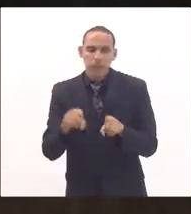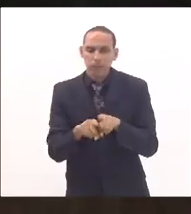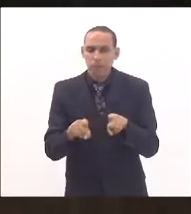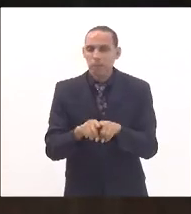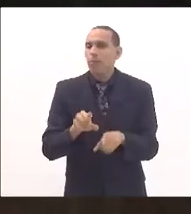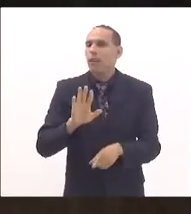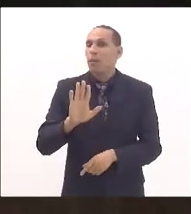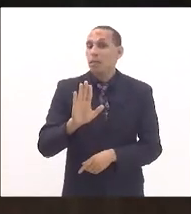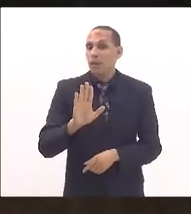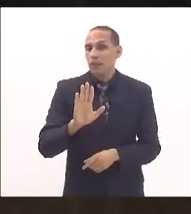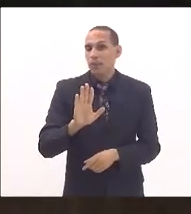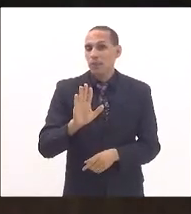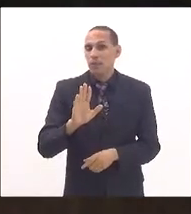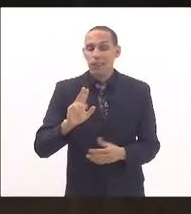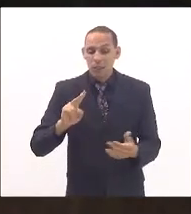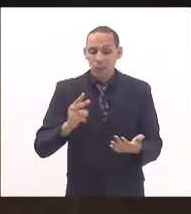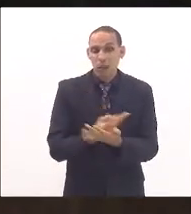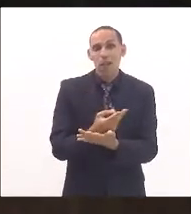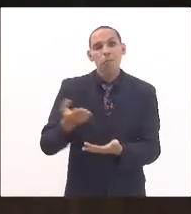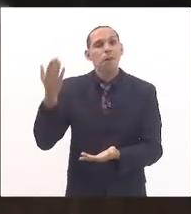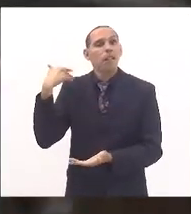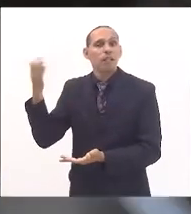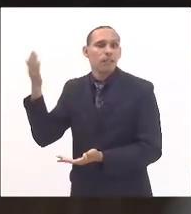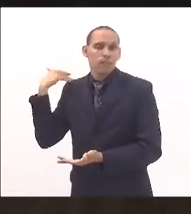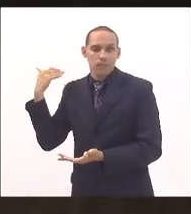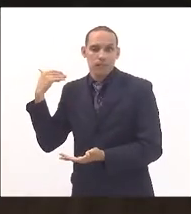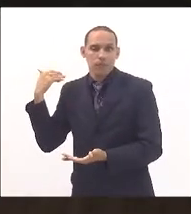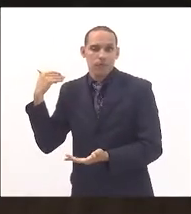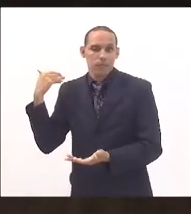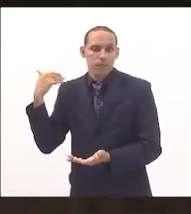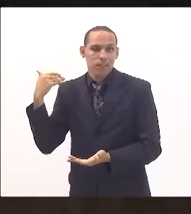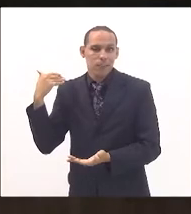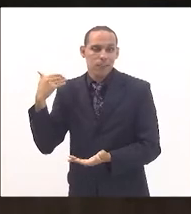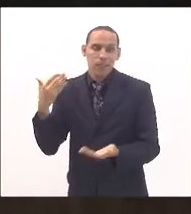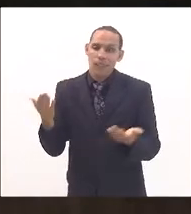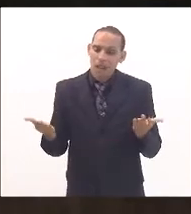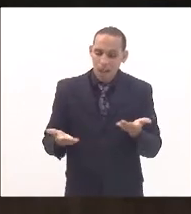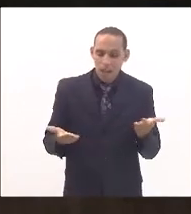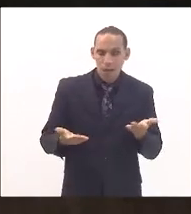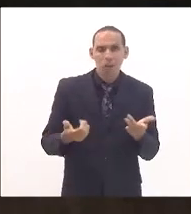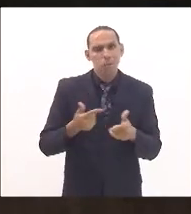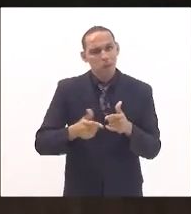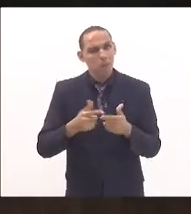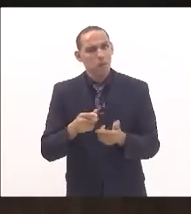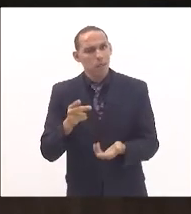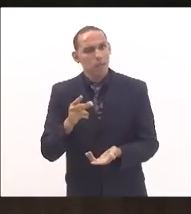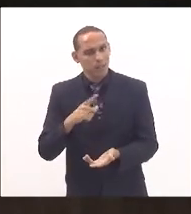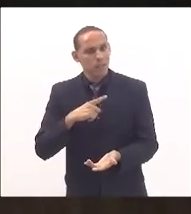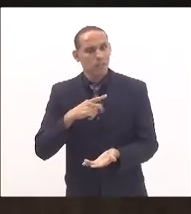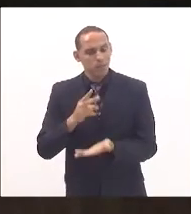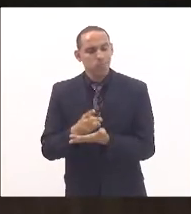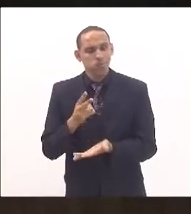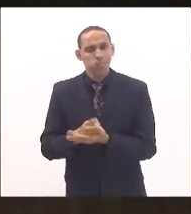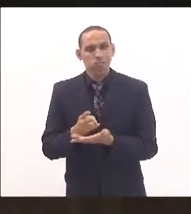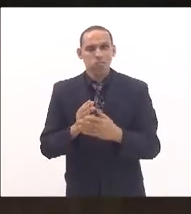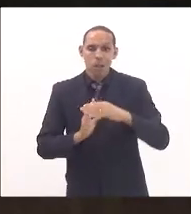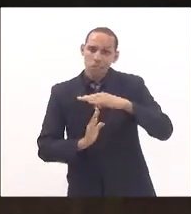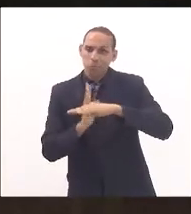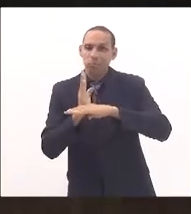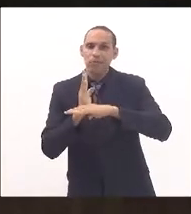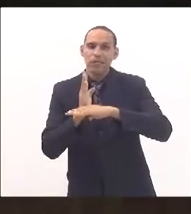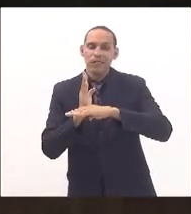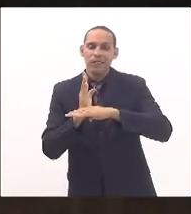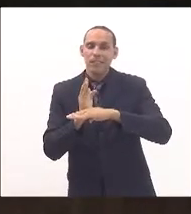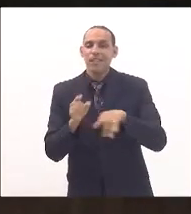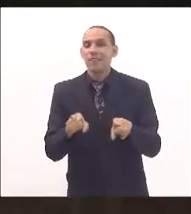assim, o fato de ter acontecido não invalida a questão de que tem um problema. Tem um problema de superação do teto. E tem um